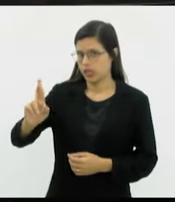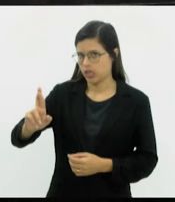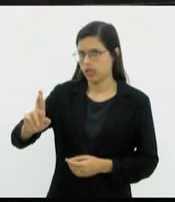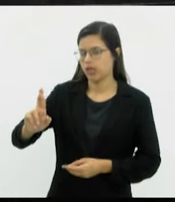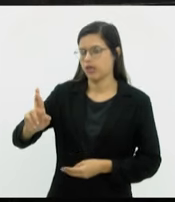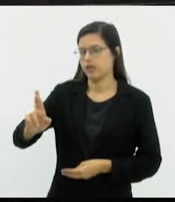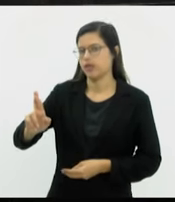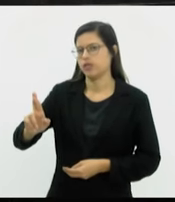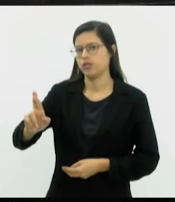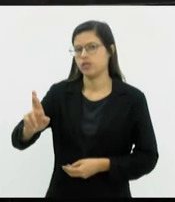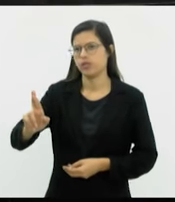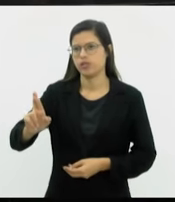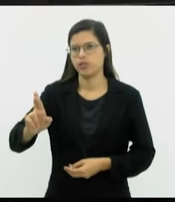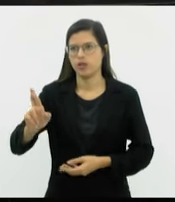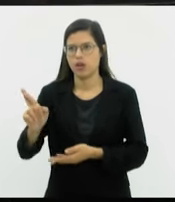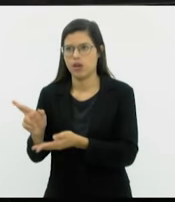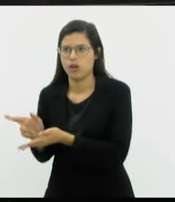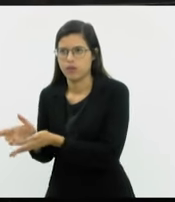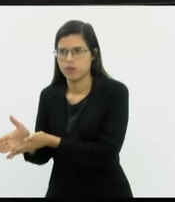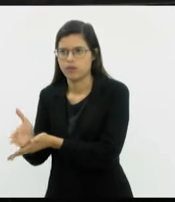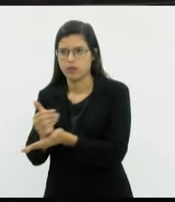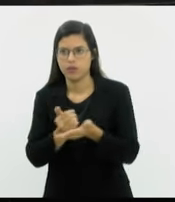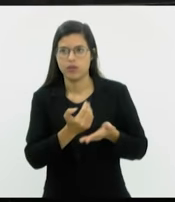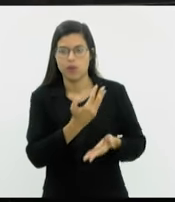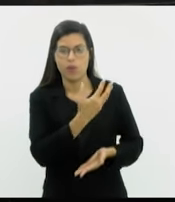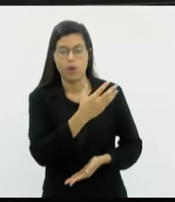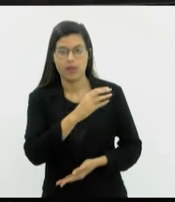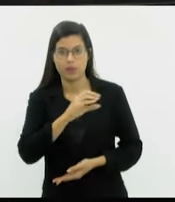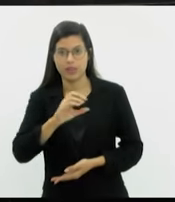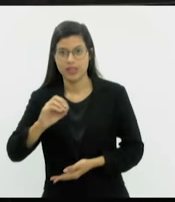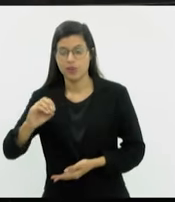eu estou fazendo uma arrecadação de 400 milhões.